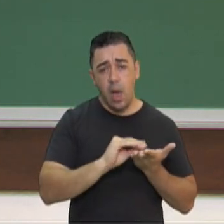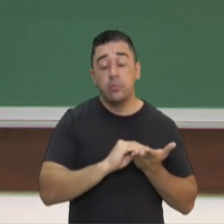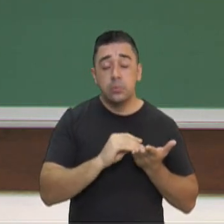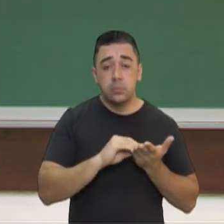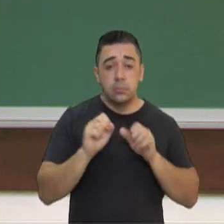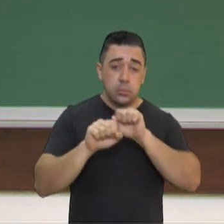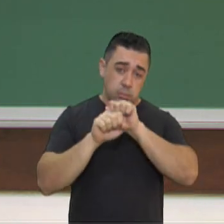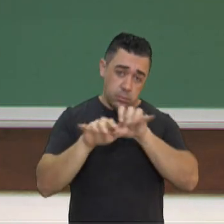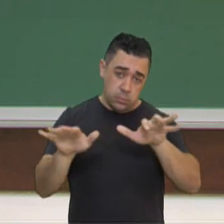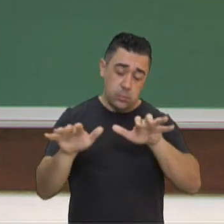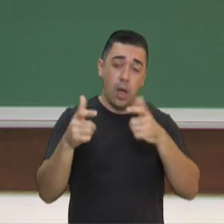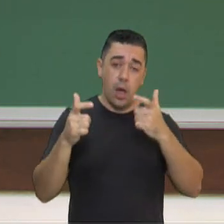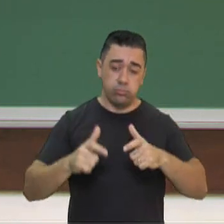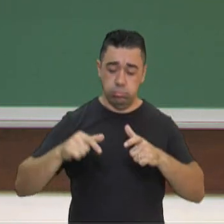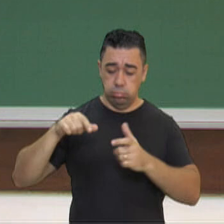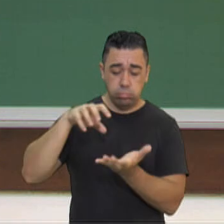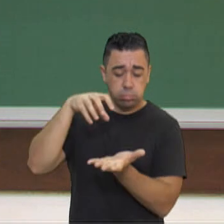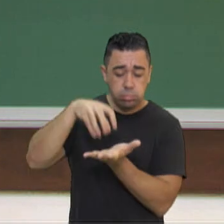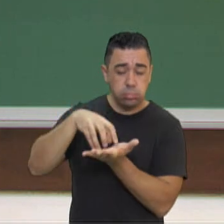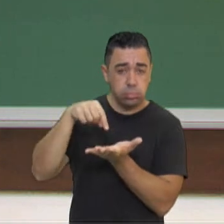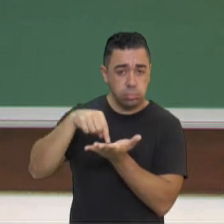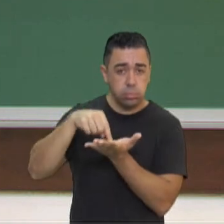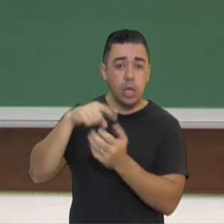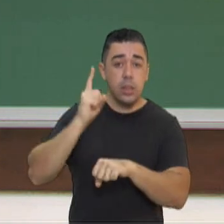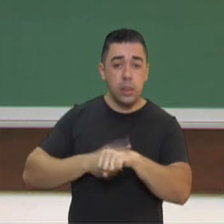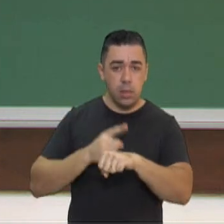transmitidos para uma central, né, em tempo real.